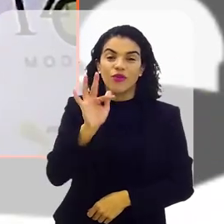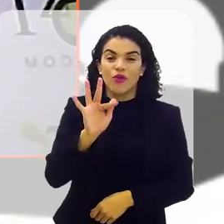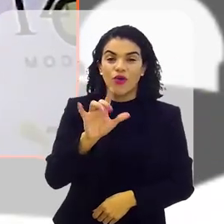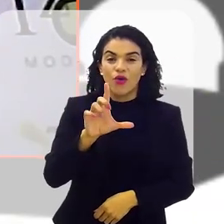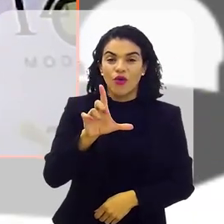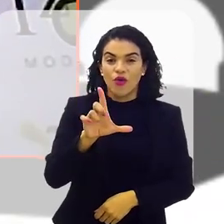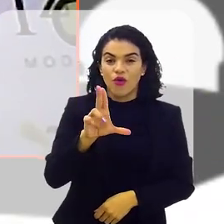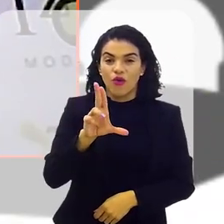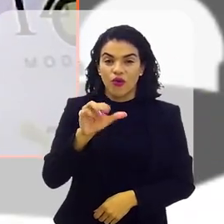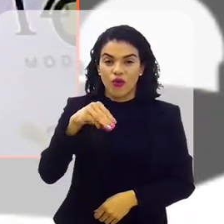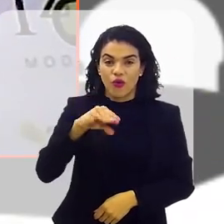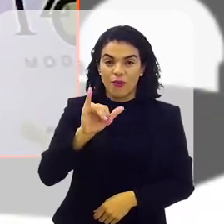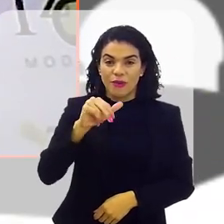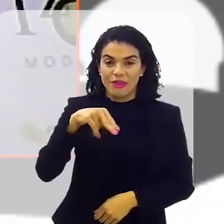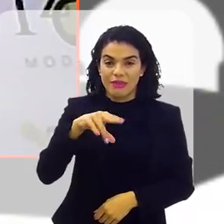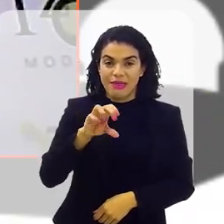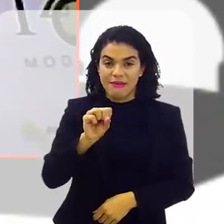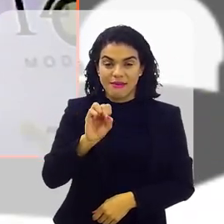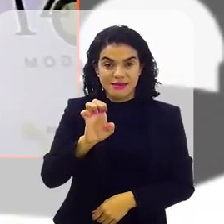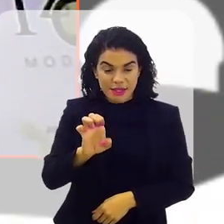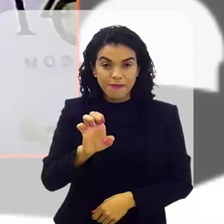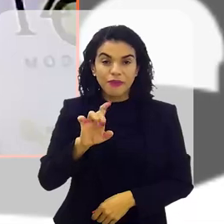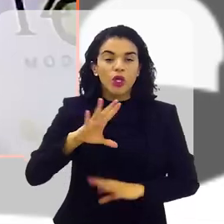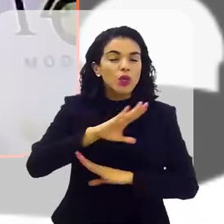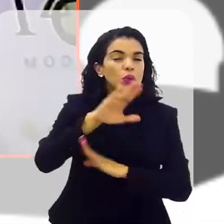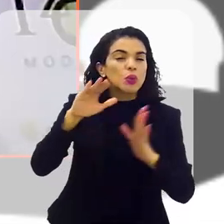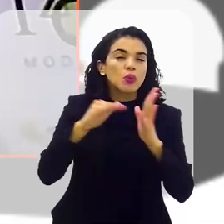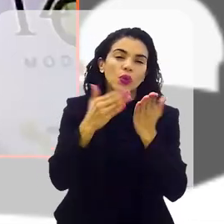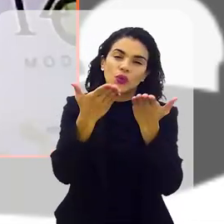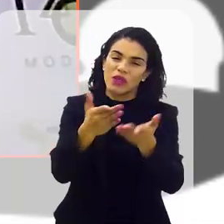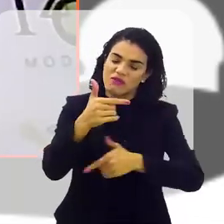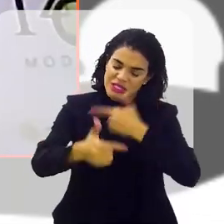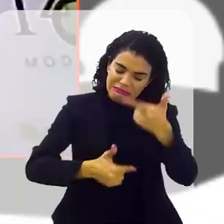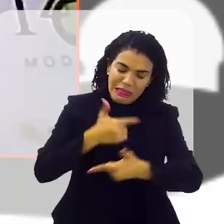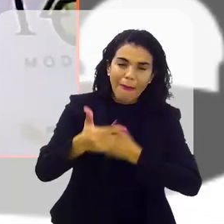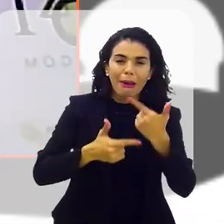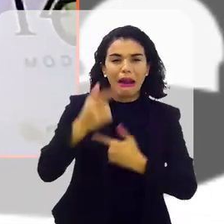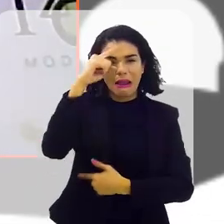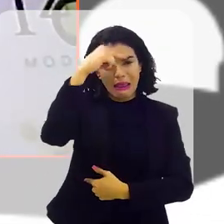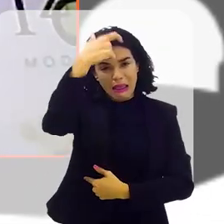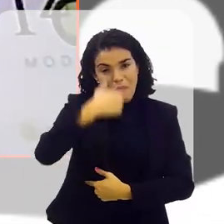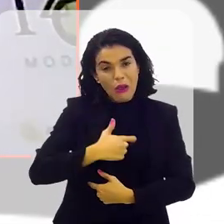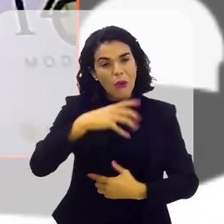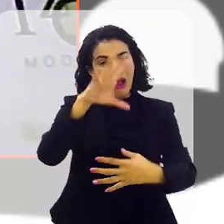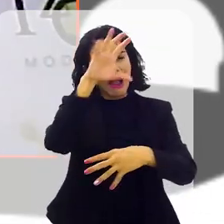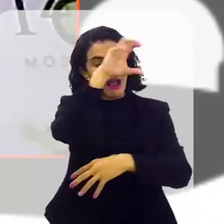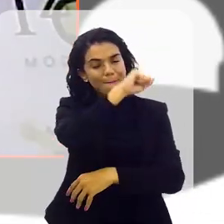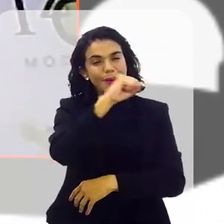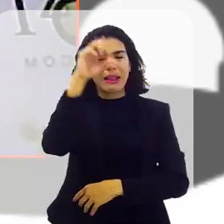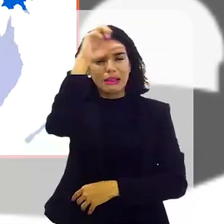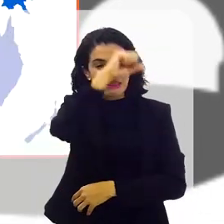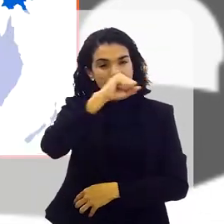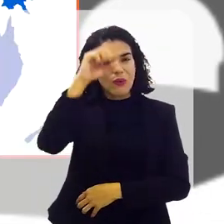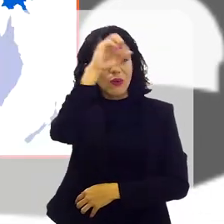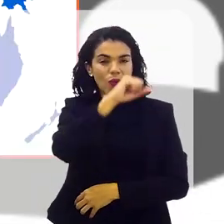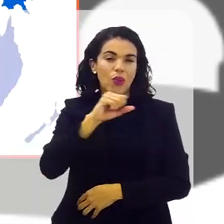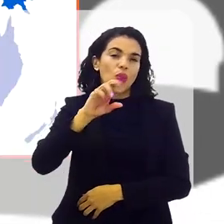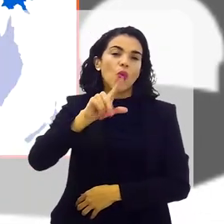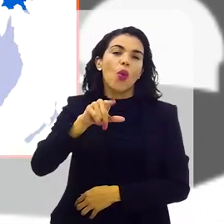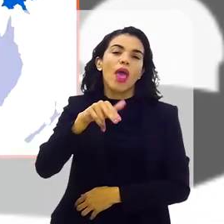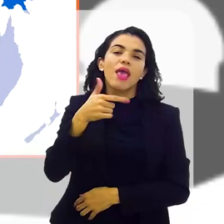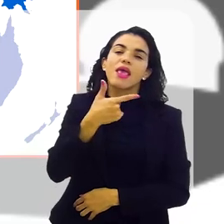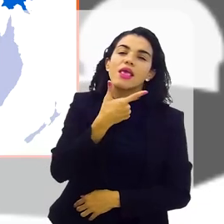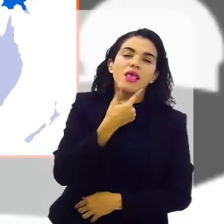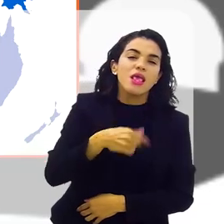lindo eu aprendi para caramba e tudo que você faz é de grande aprendizado para mim você sabe disso não por ser irmão